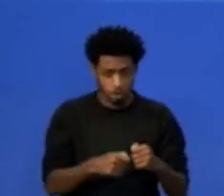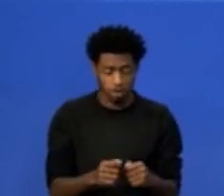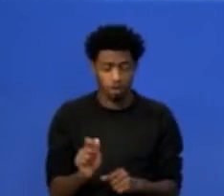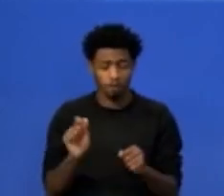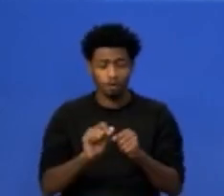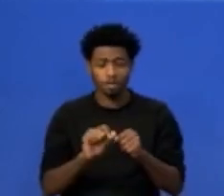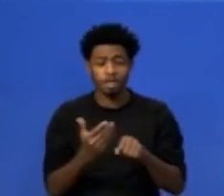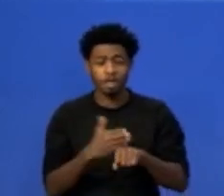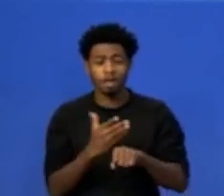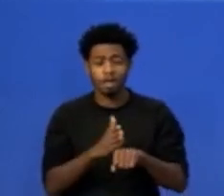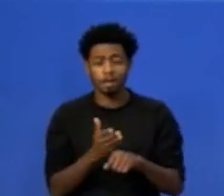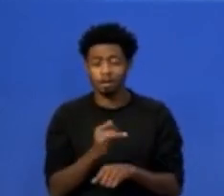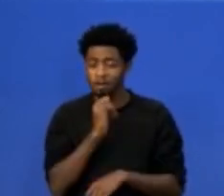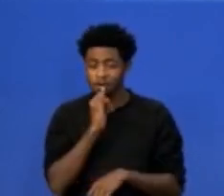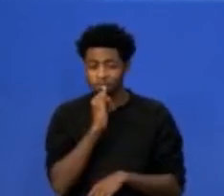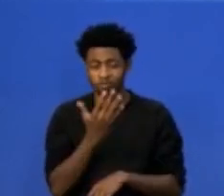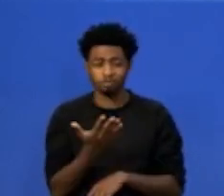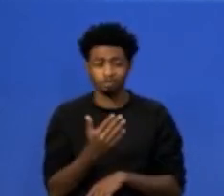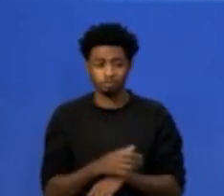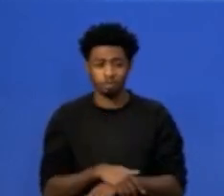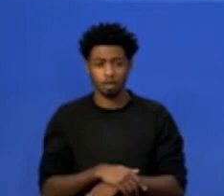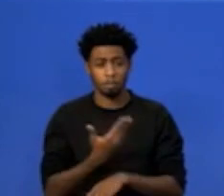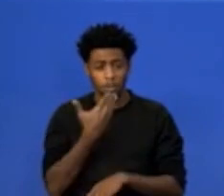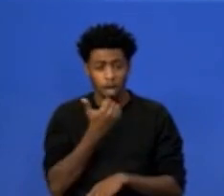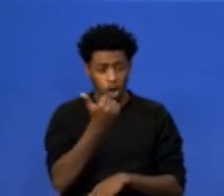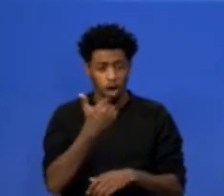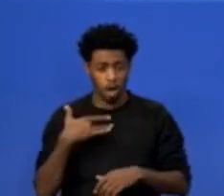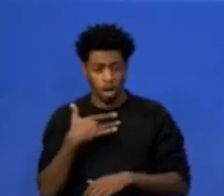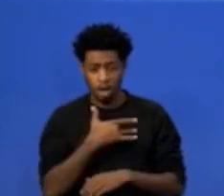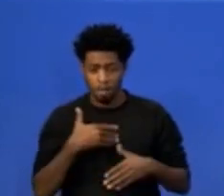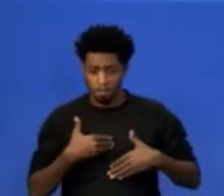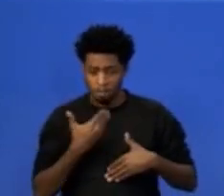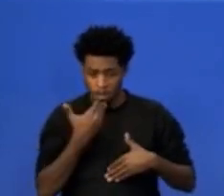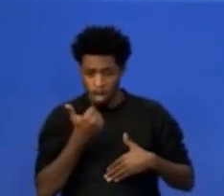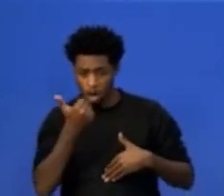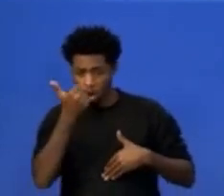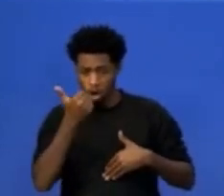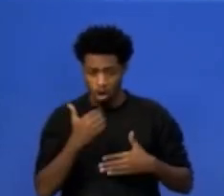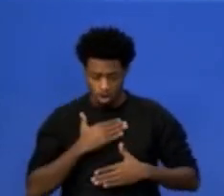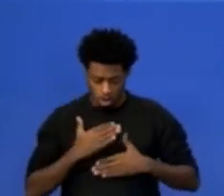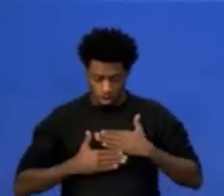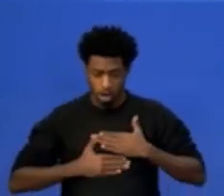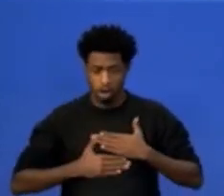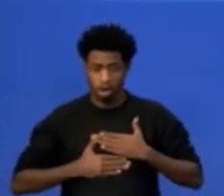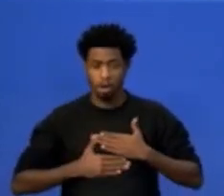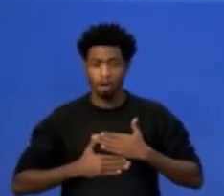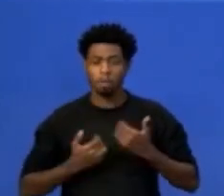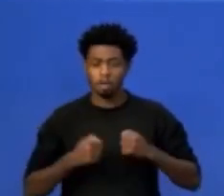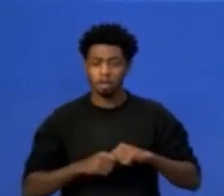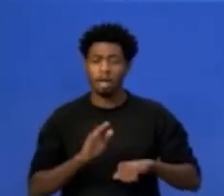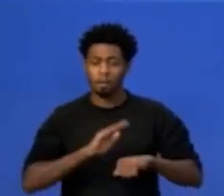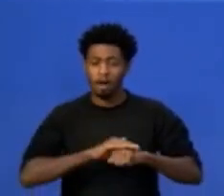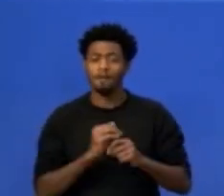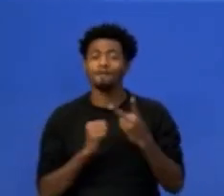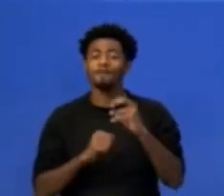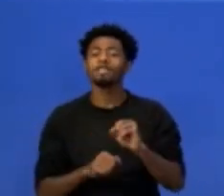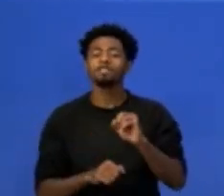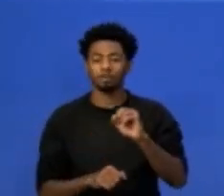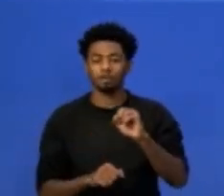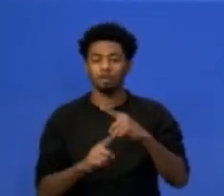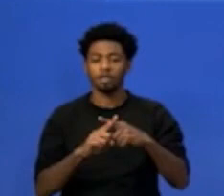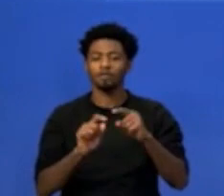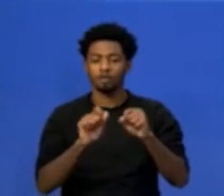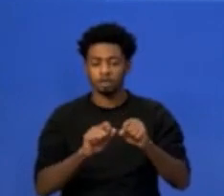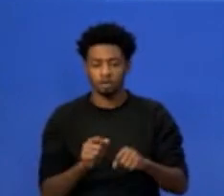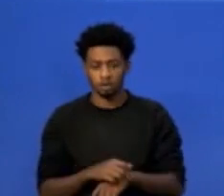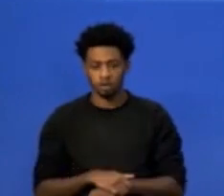indivíduo tenha uma melhor recuperação do seu estado, é necessário mais 10 fisioterapias.